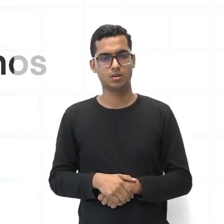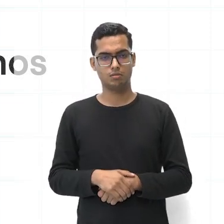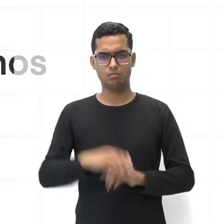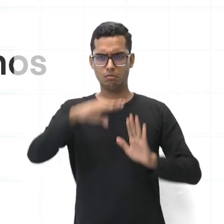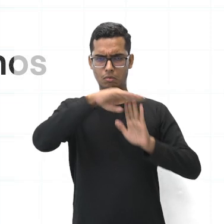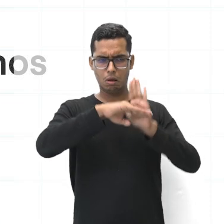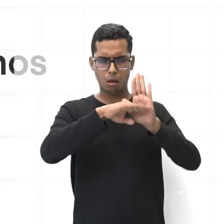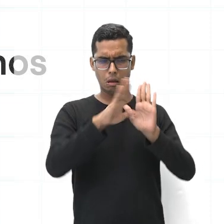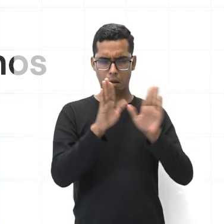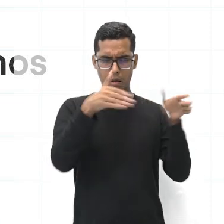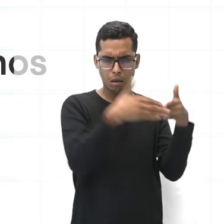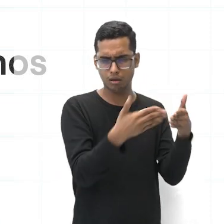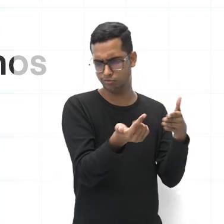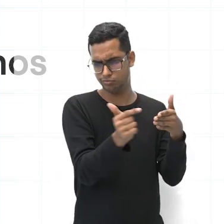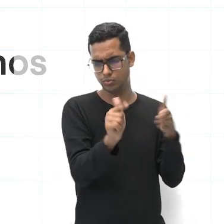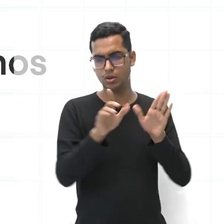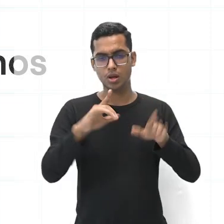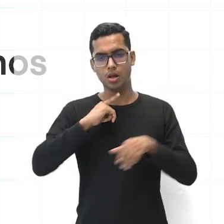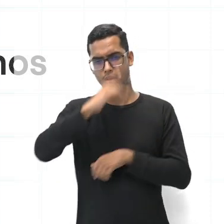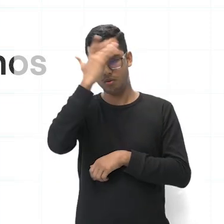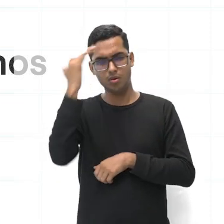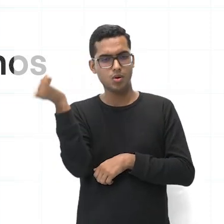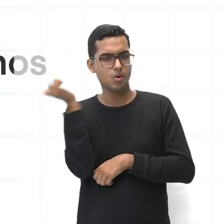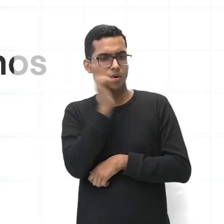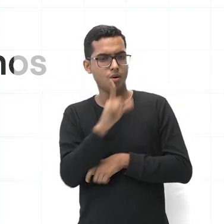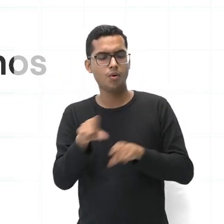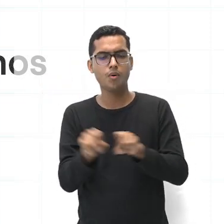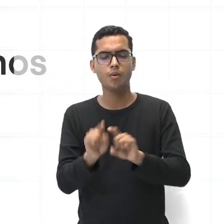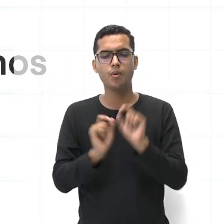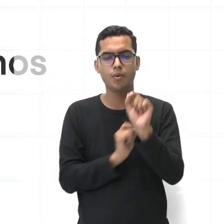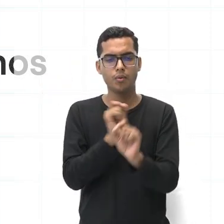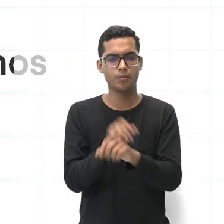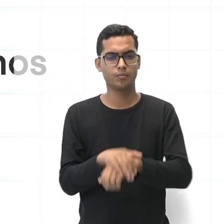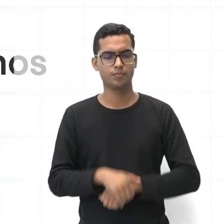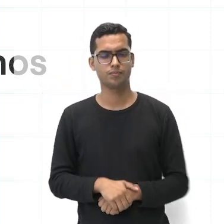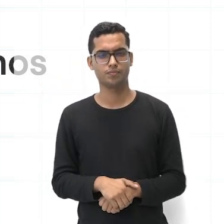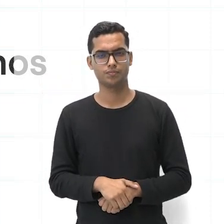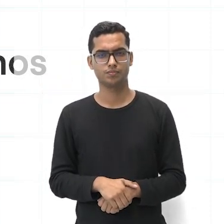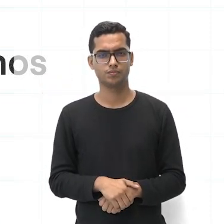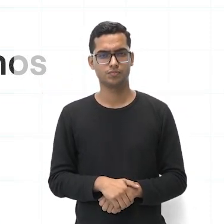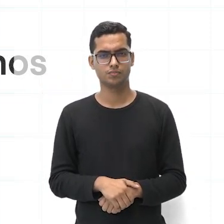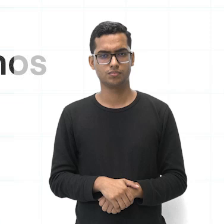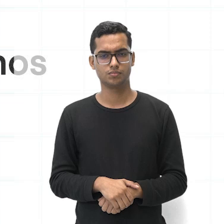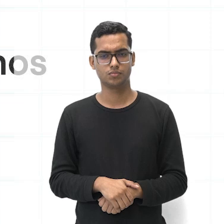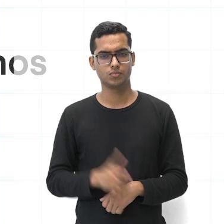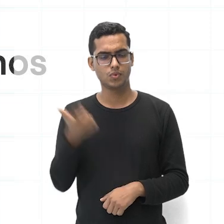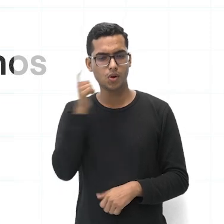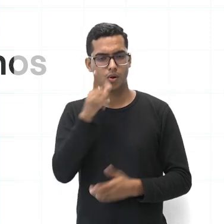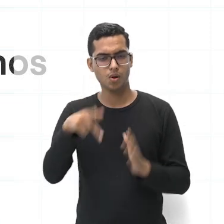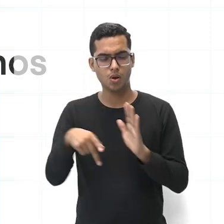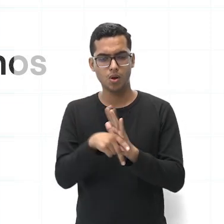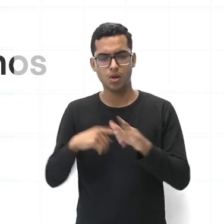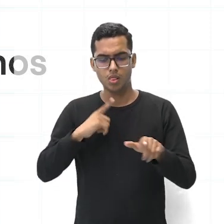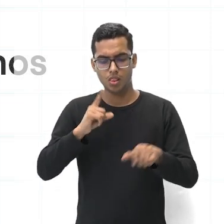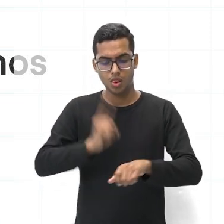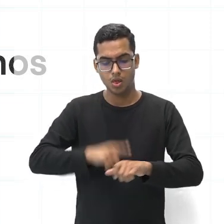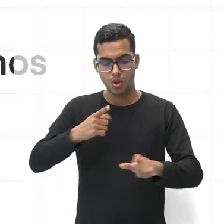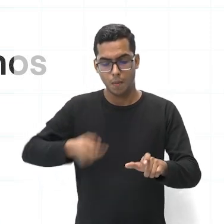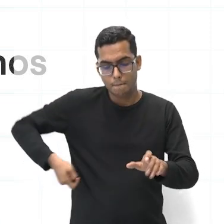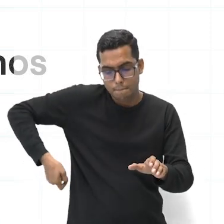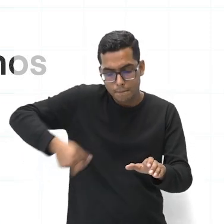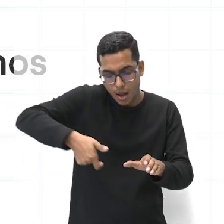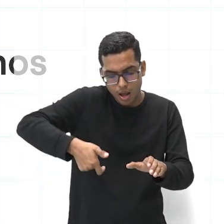tão específico. Ganha o jogador que conseguir encaçapar mais bolas no buraco em